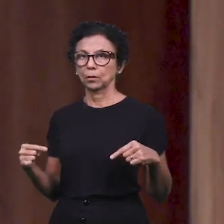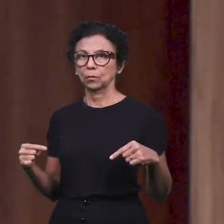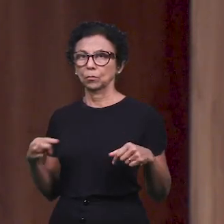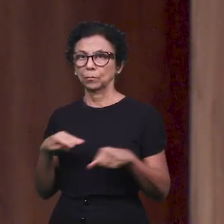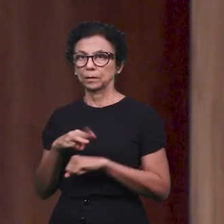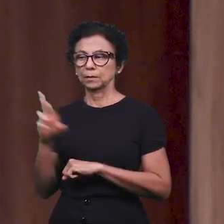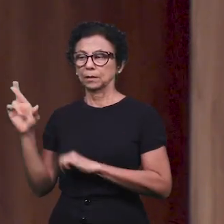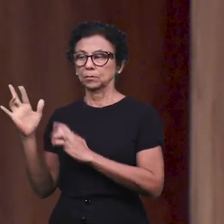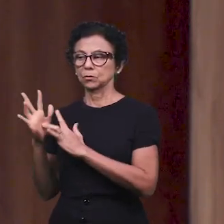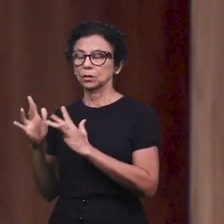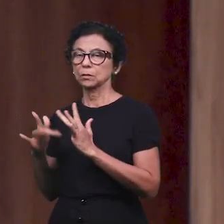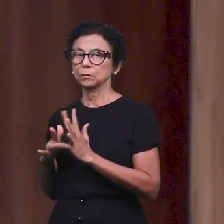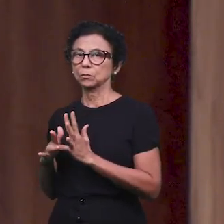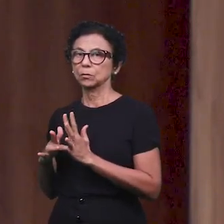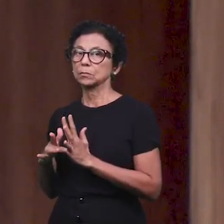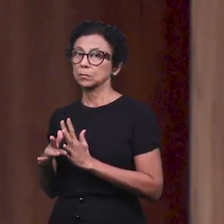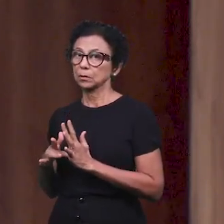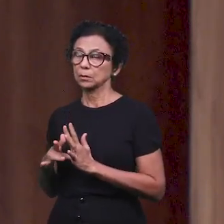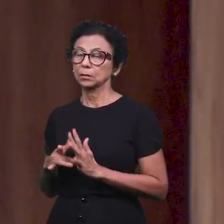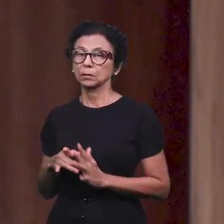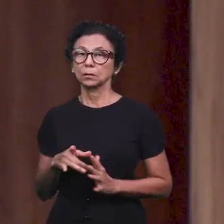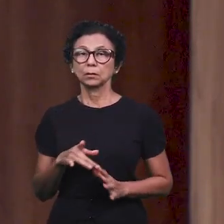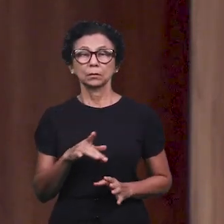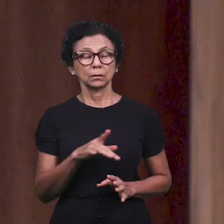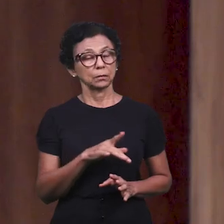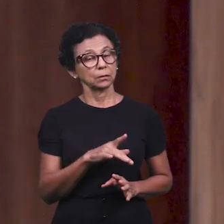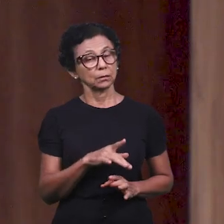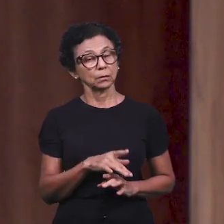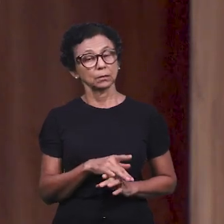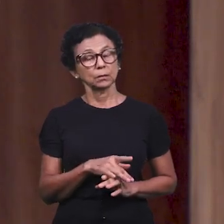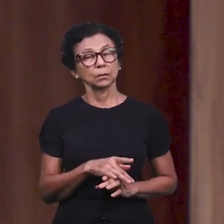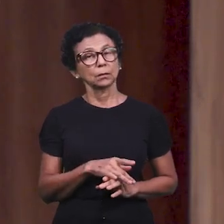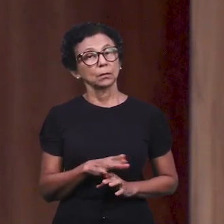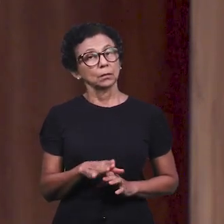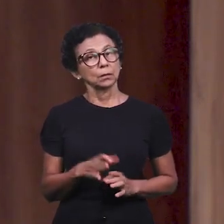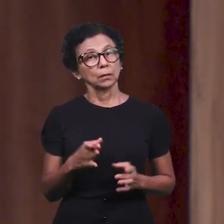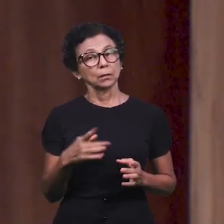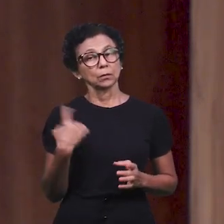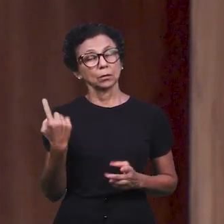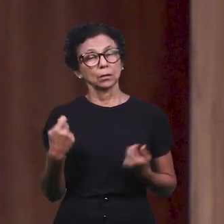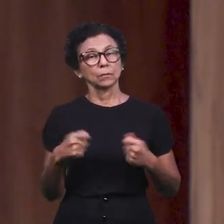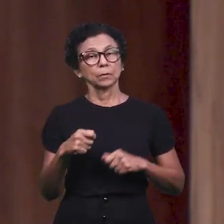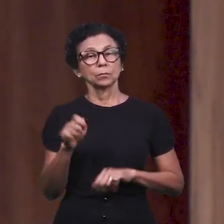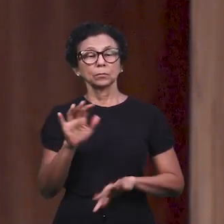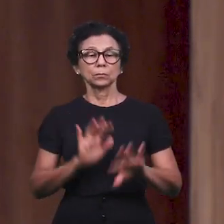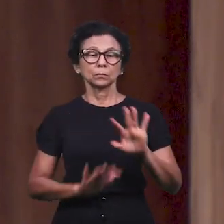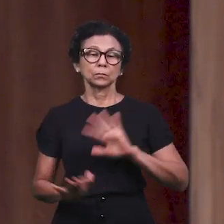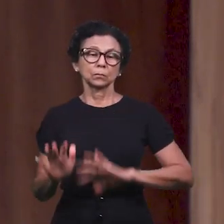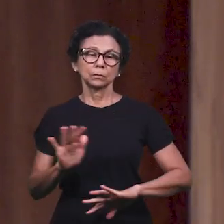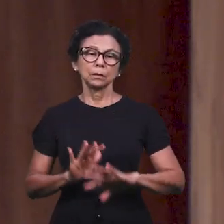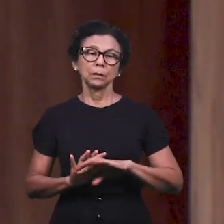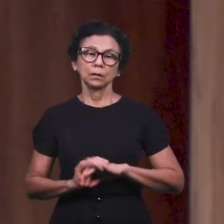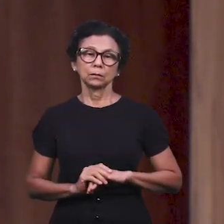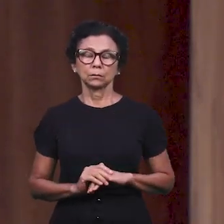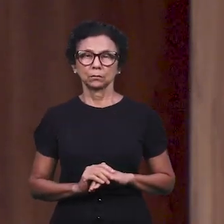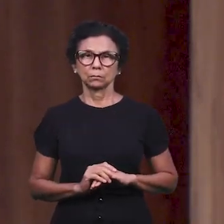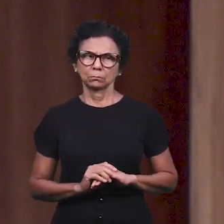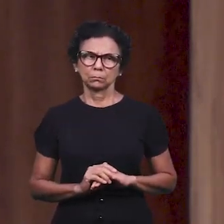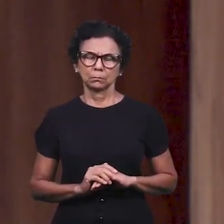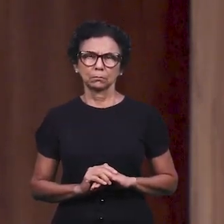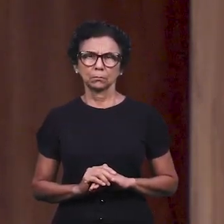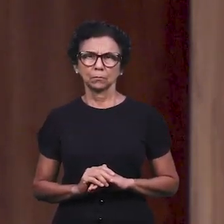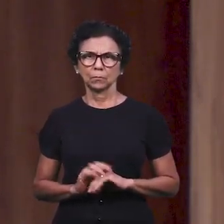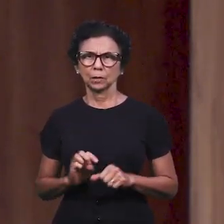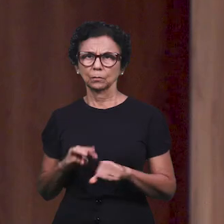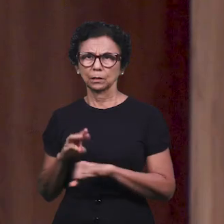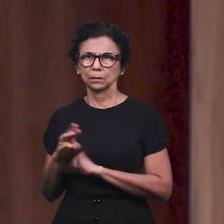cuidado, porque você começa a fazer oposição a um ministério que é do Senhor. A gente acha que a gente